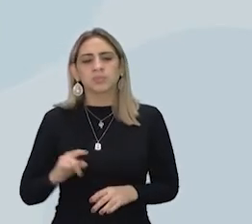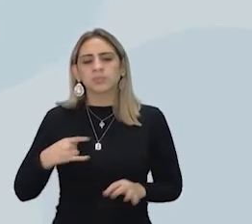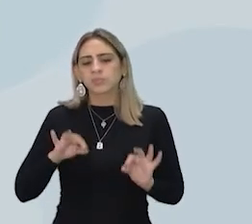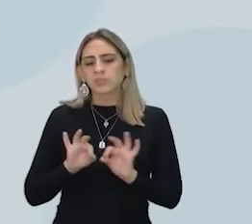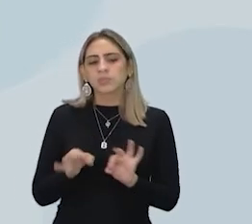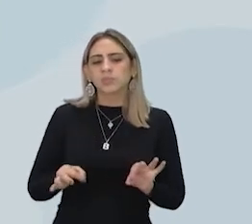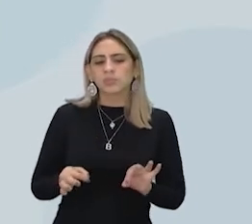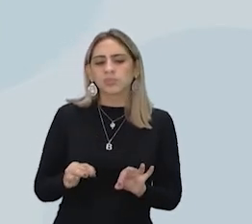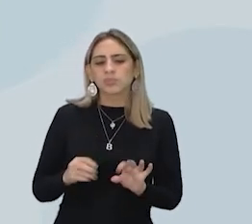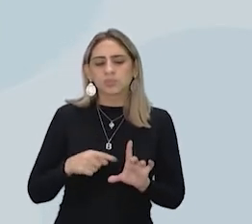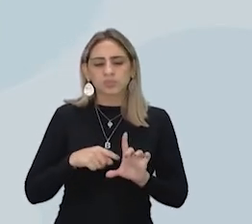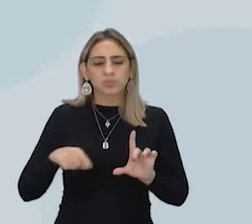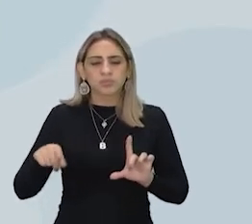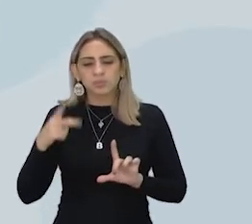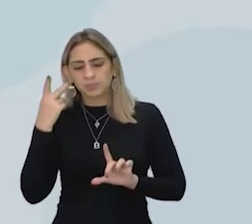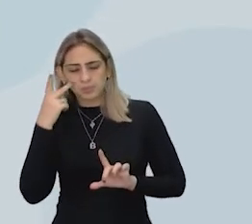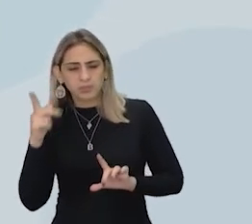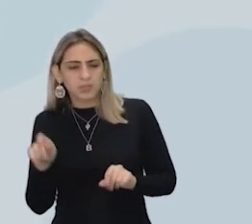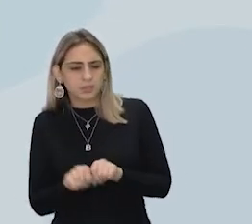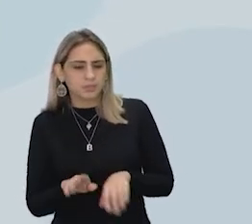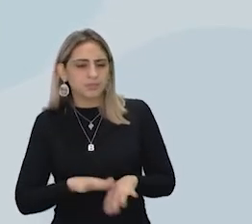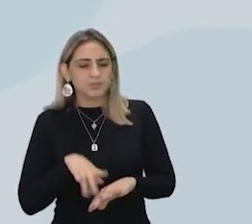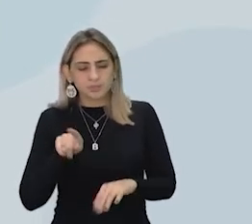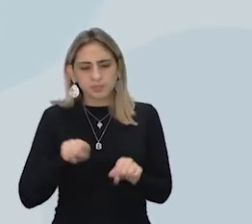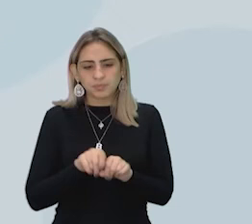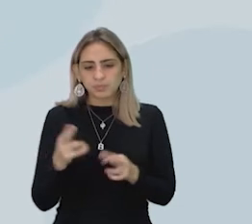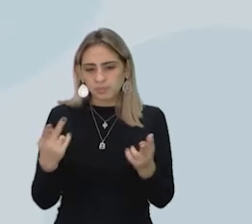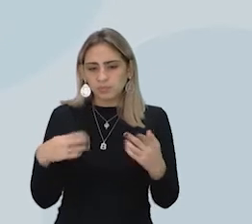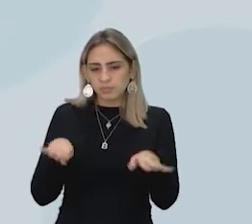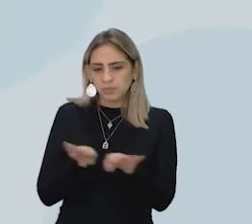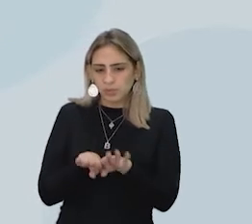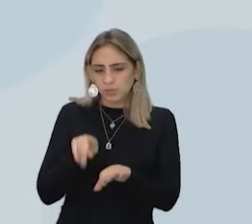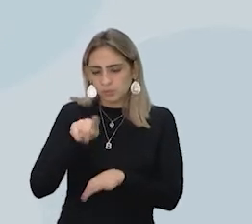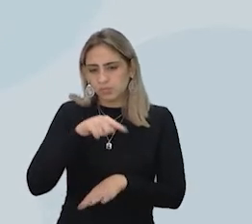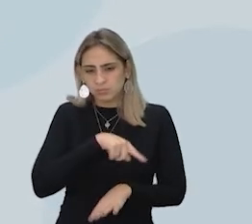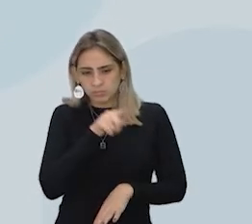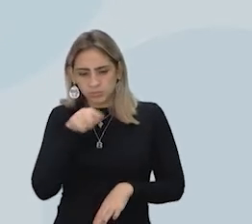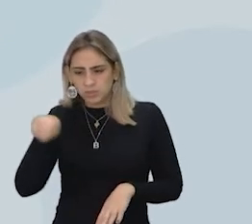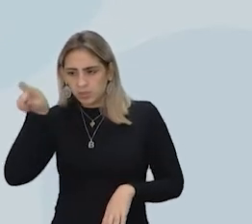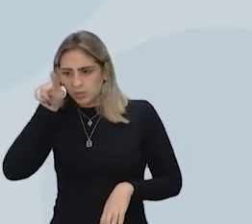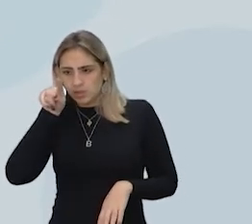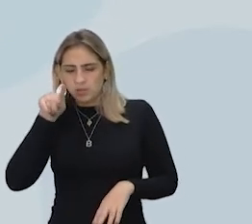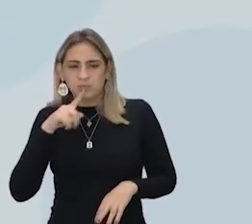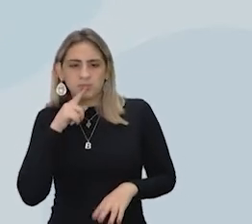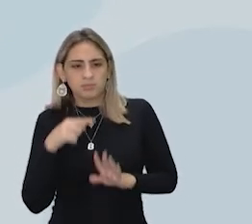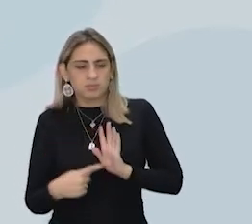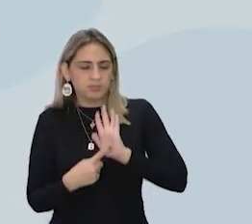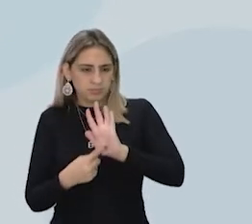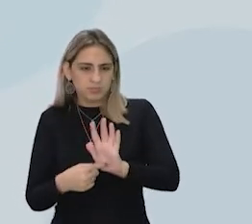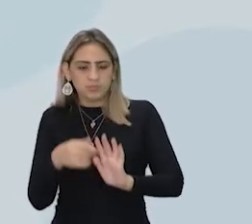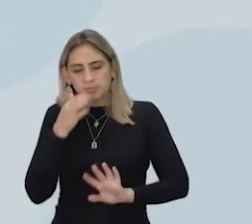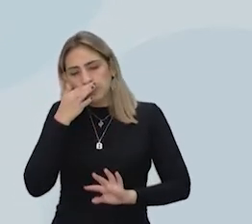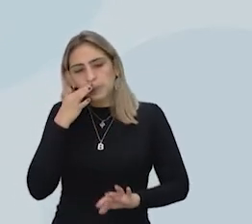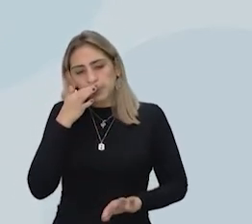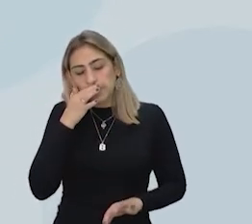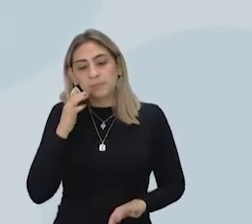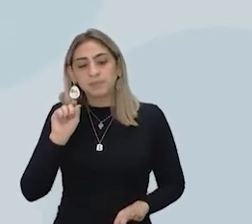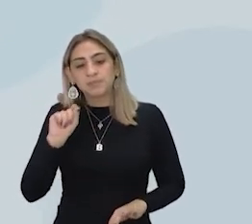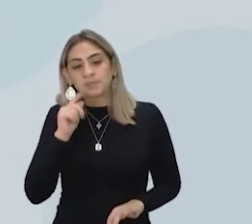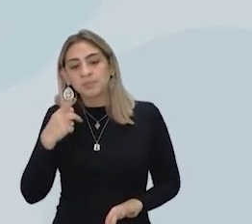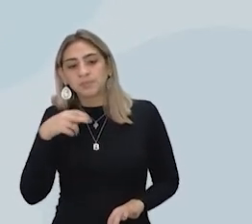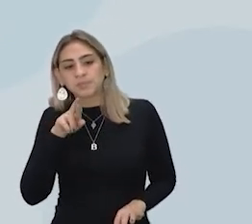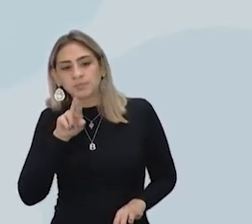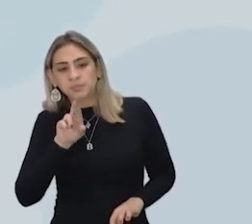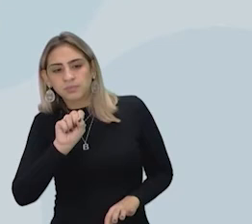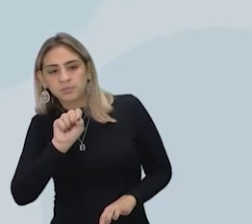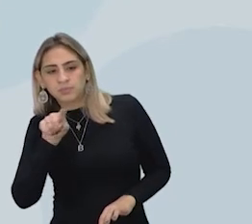fazer o gráfico no GeoGebra para ver se fica que nem essa curva que a gente está aprendendo aí, tá bom? Então, o que é a pressão